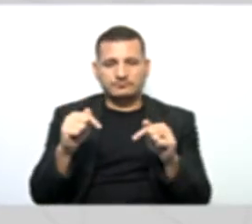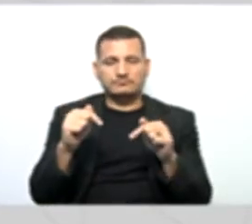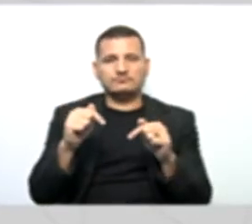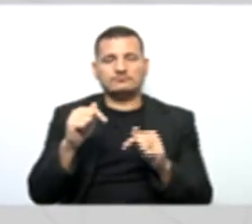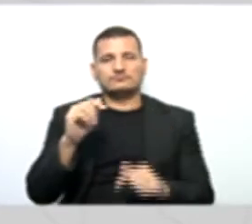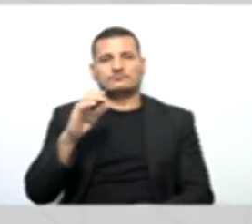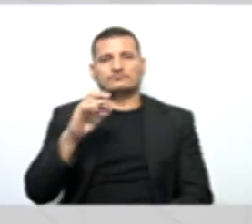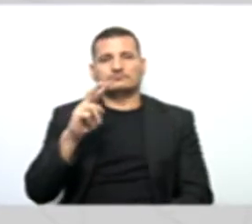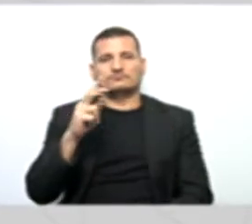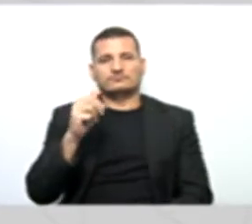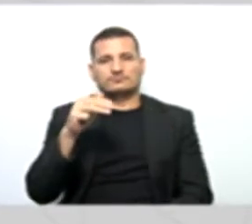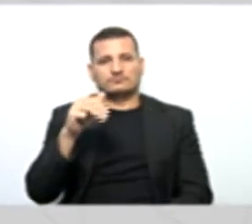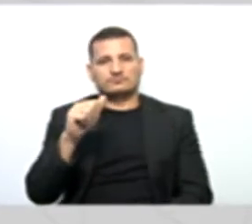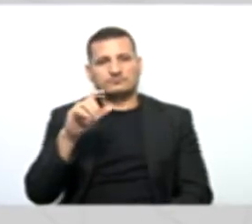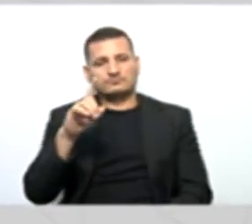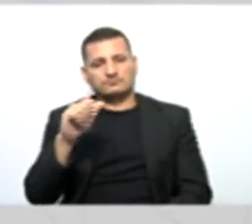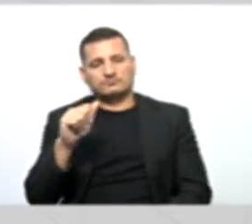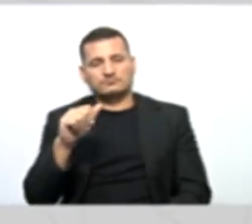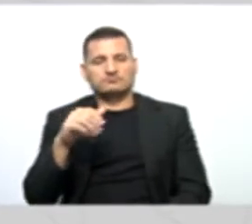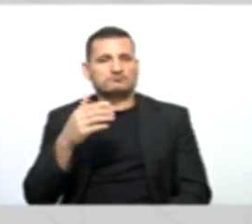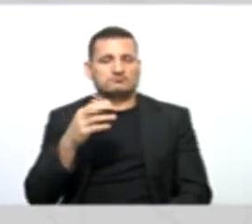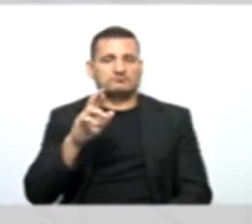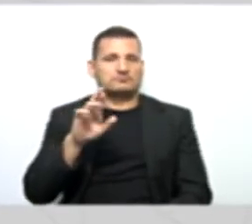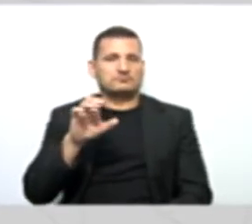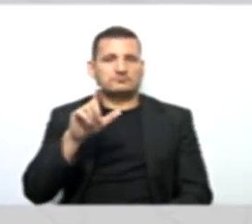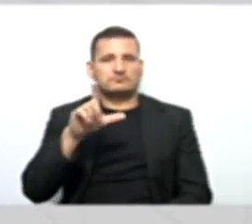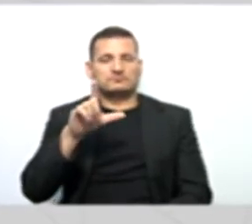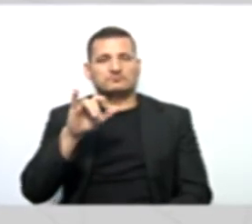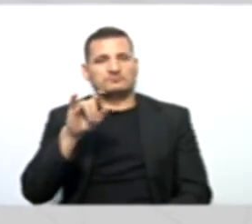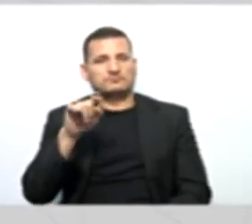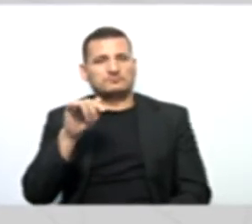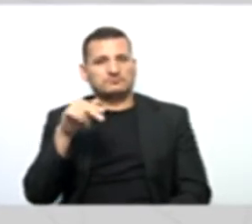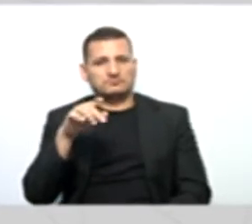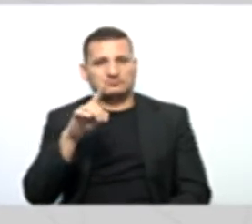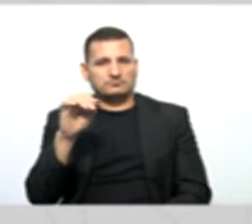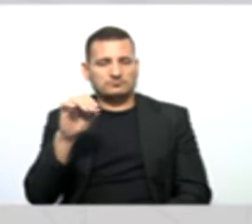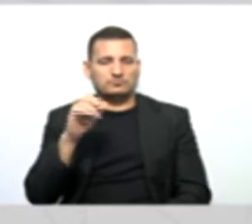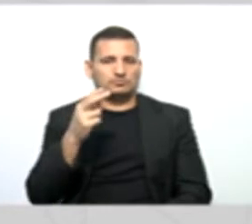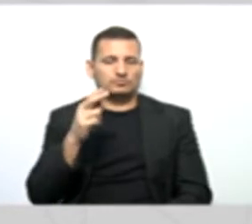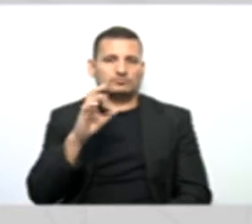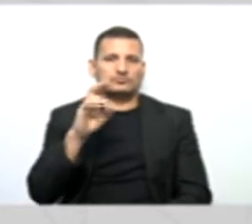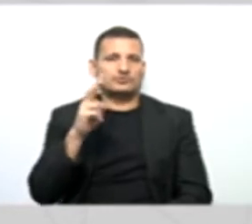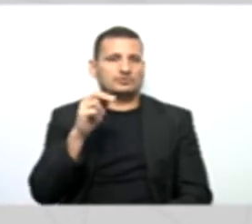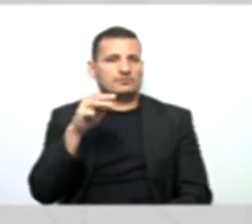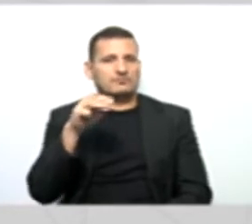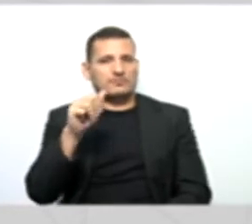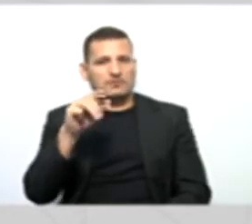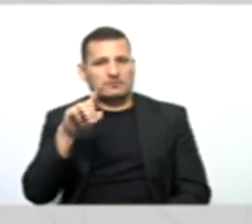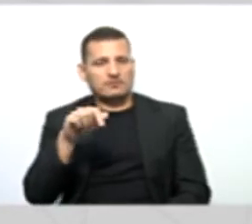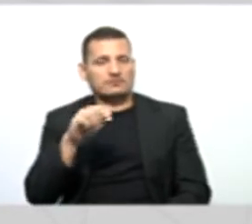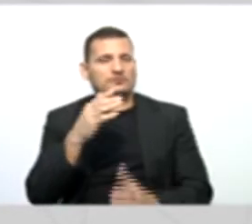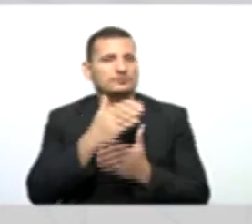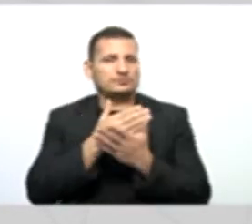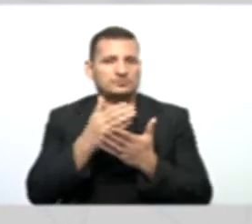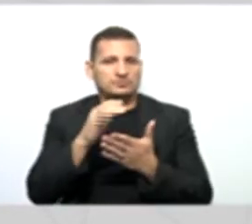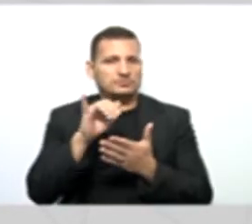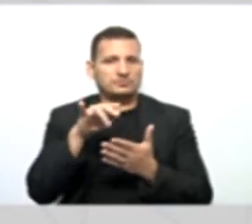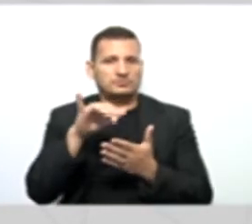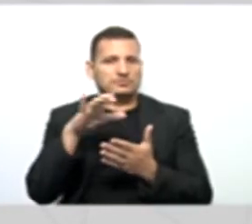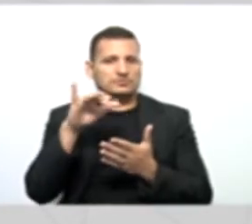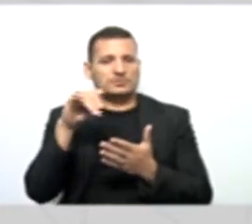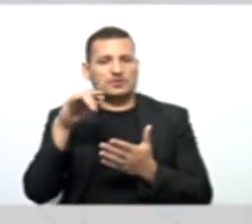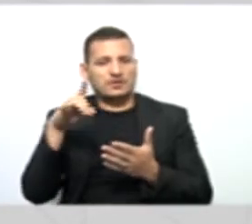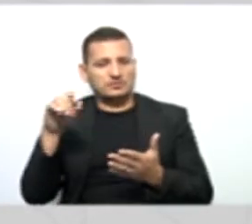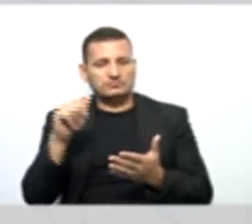iniciada. Realizando chamada. Ficaria ao seu critério qual a mensagem apareceria nesse método de